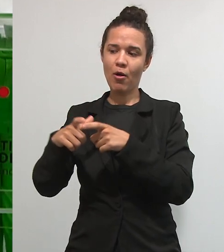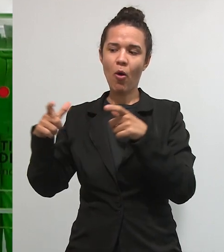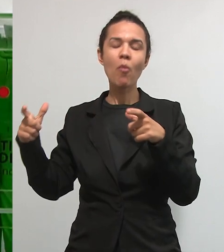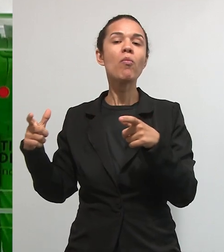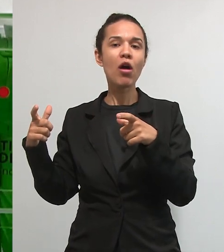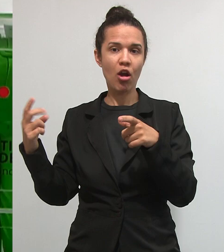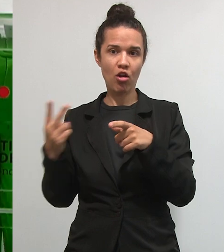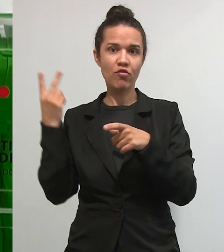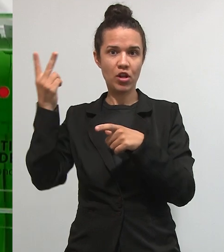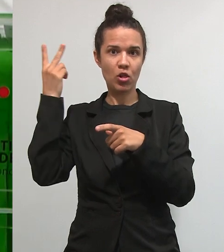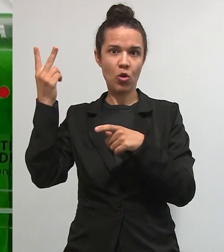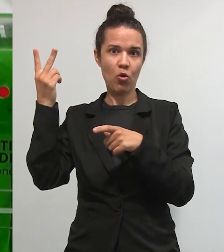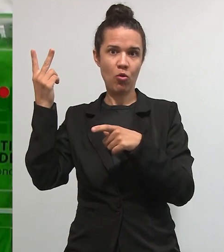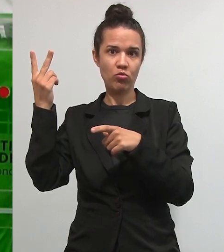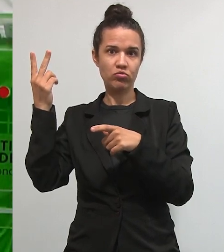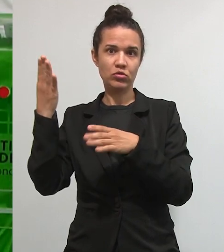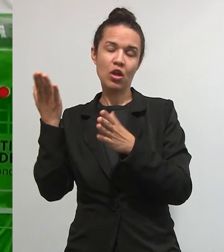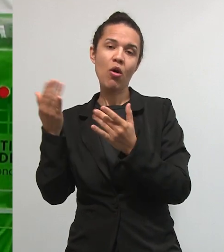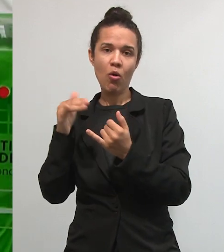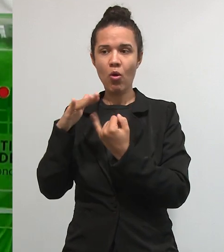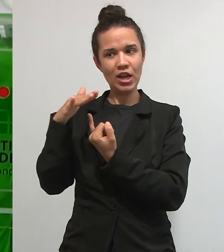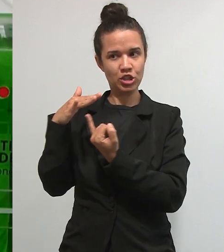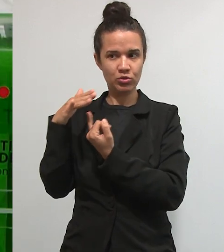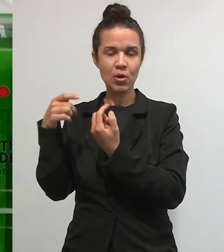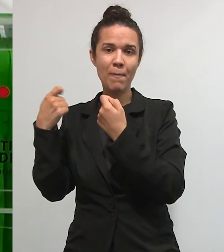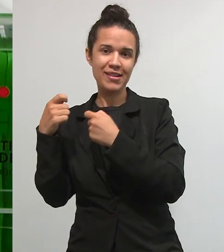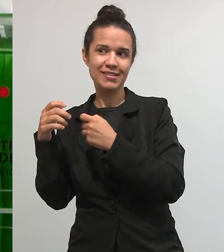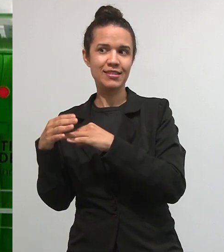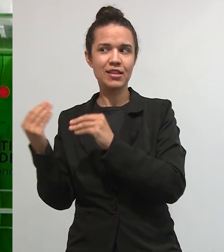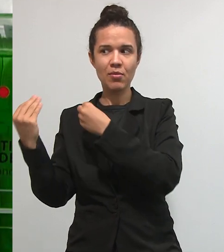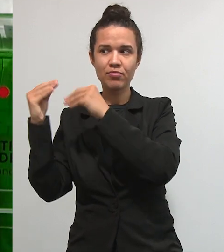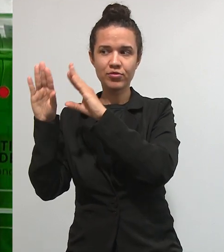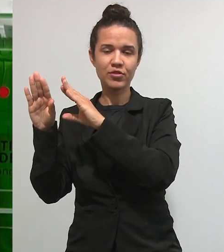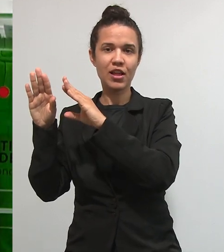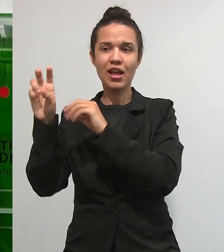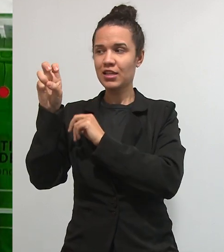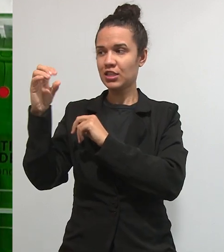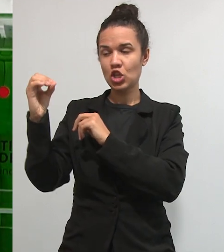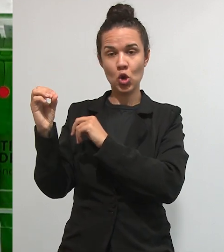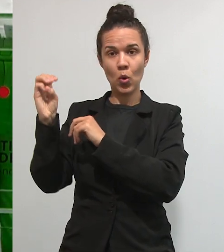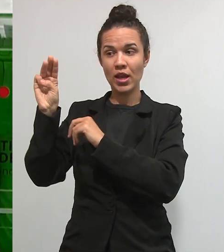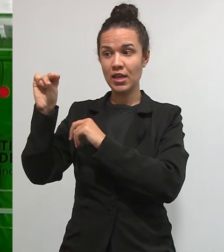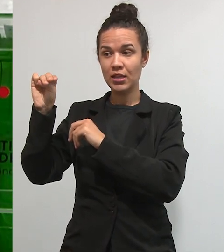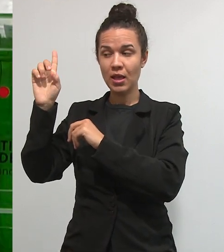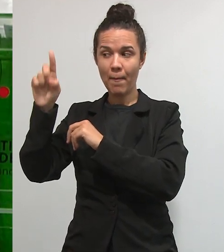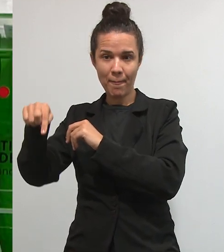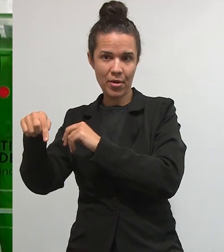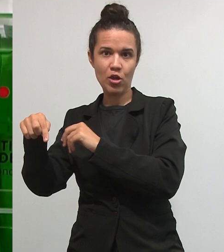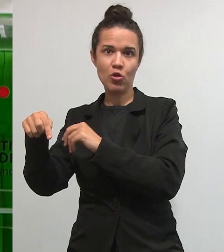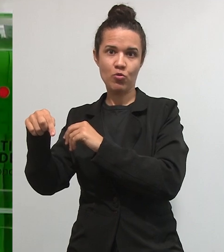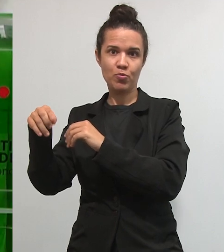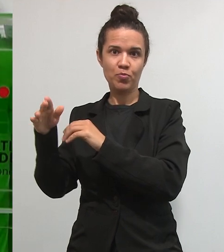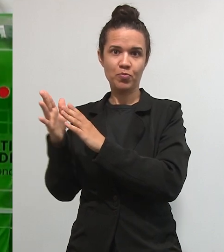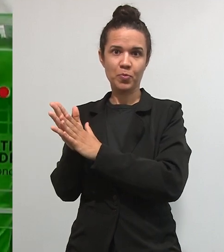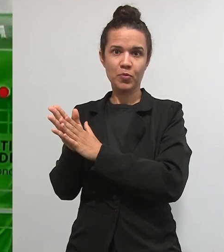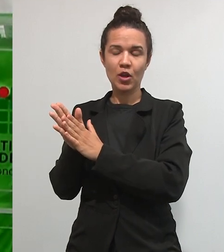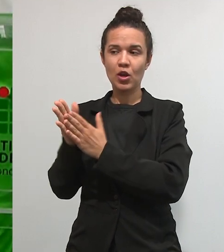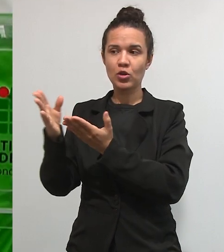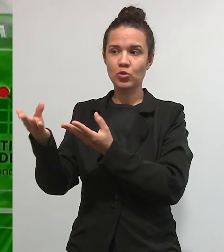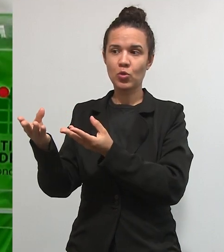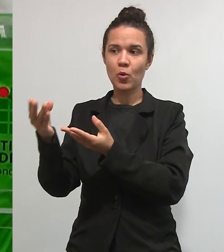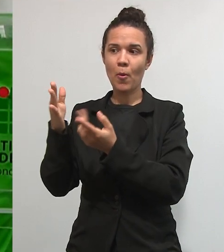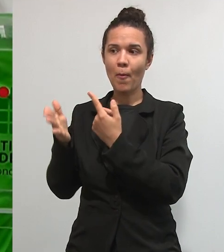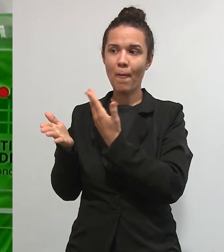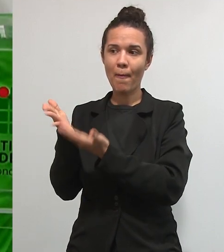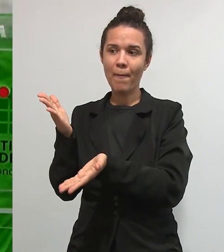Então, ele lançaria 50 mil no passivo e 15 no ativo. Enquanto você, que está